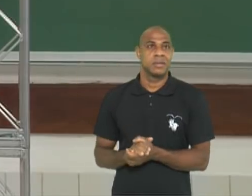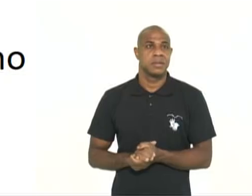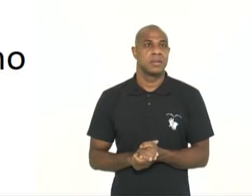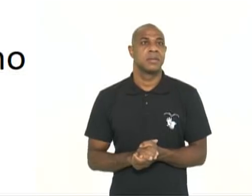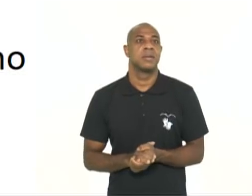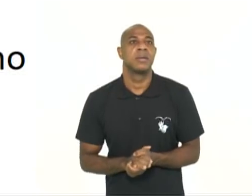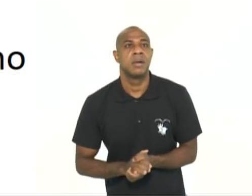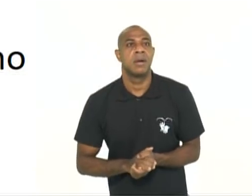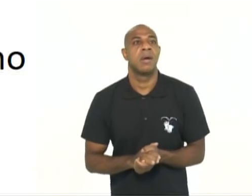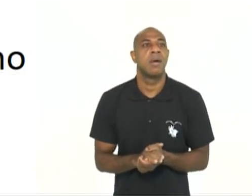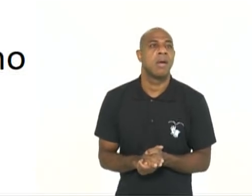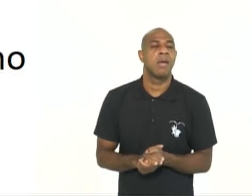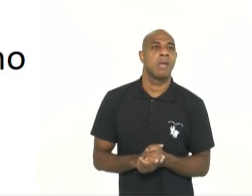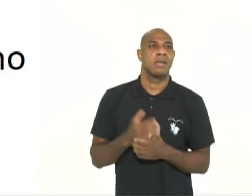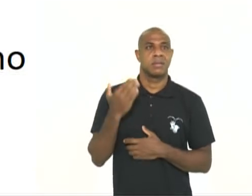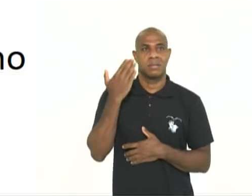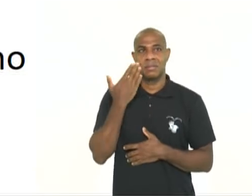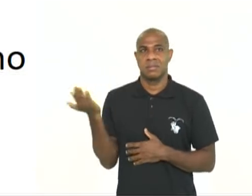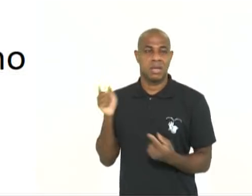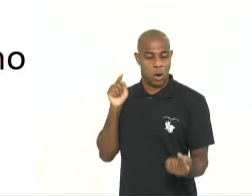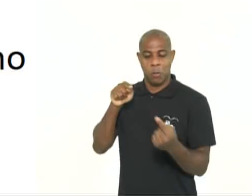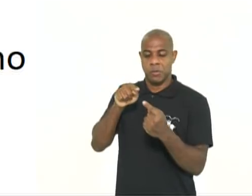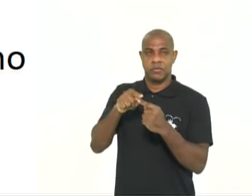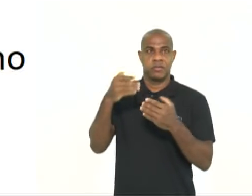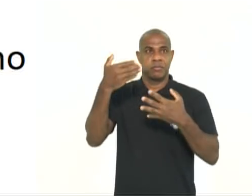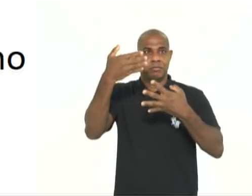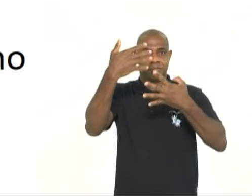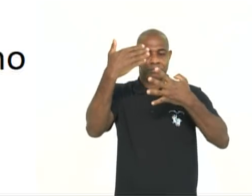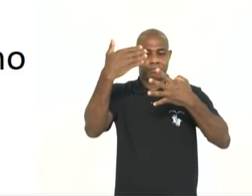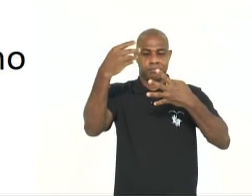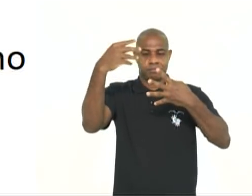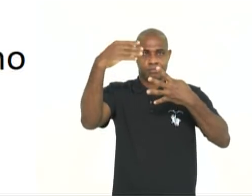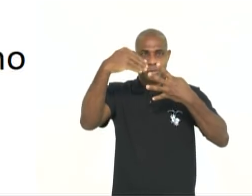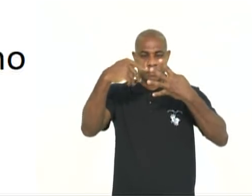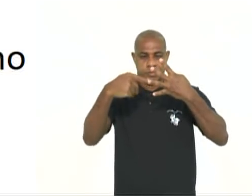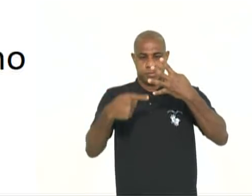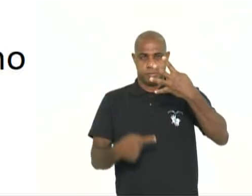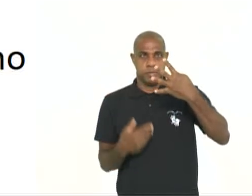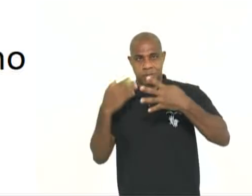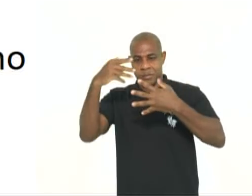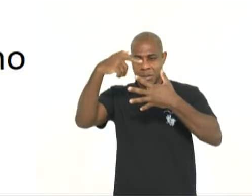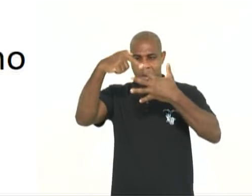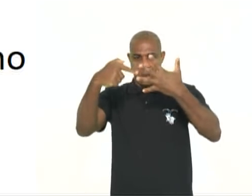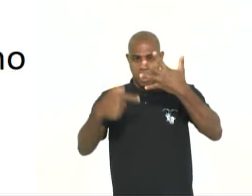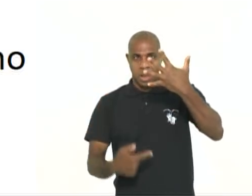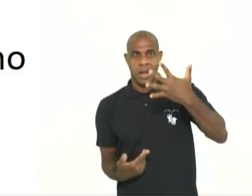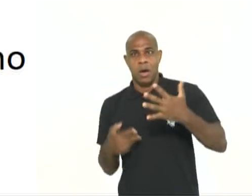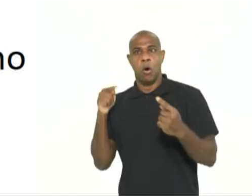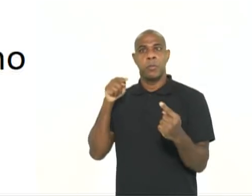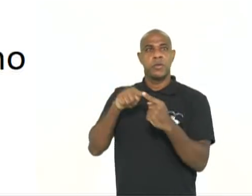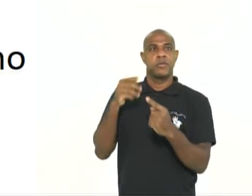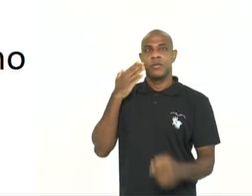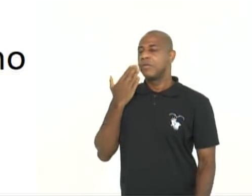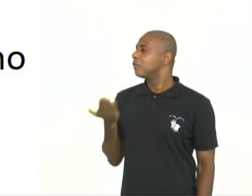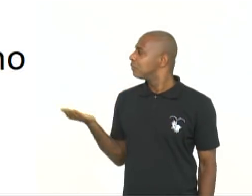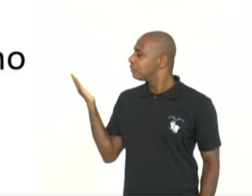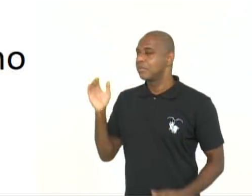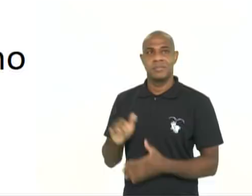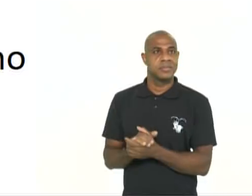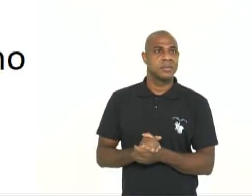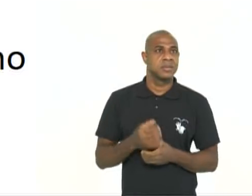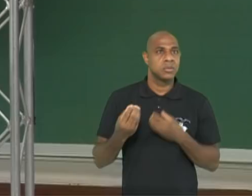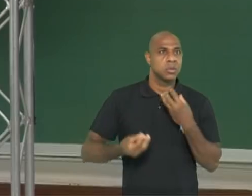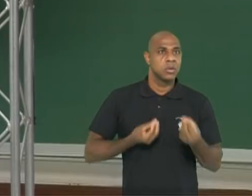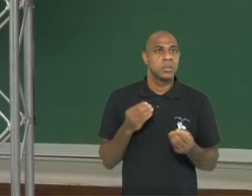termo Papa, hierarquia do clero secular. Falamos sobre os monges copistas, o professor Roberto já comentou sobre isso, mas é muito interessante a importância